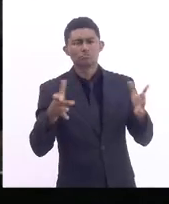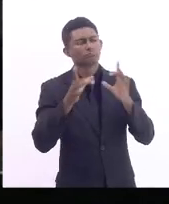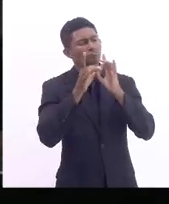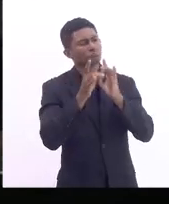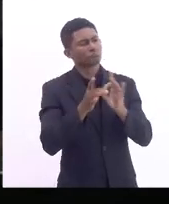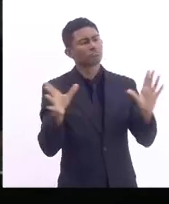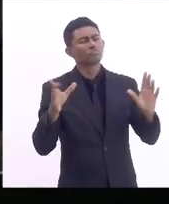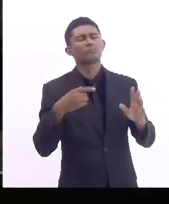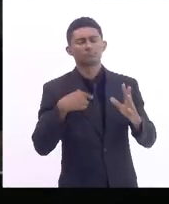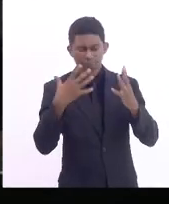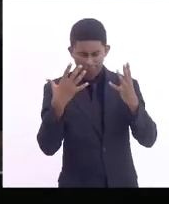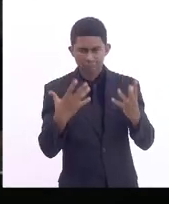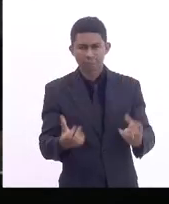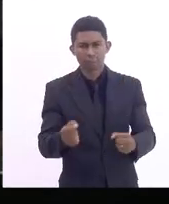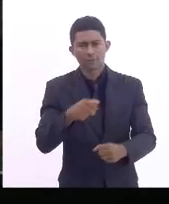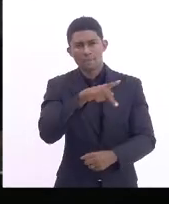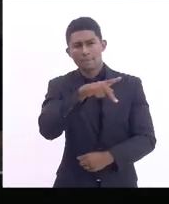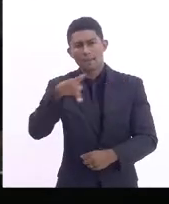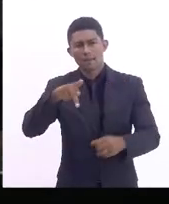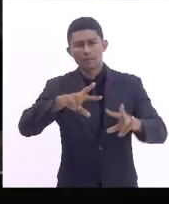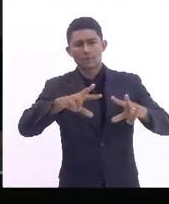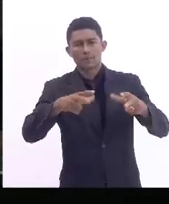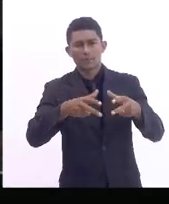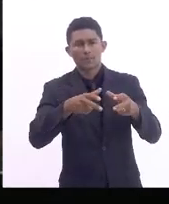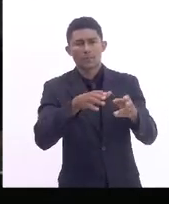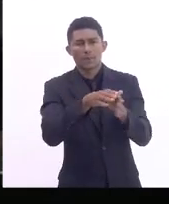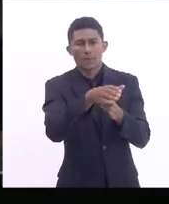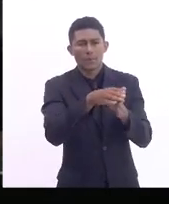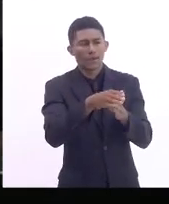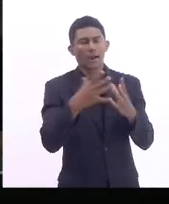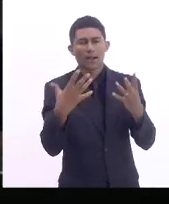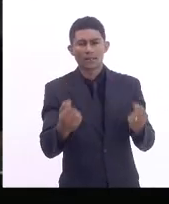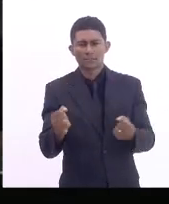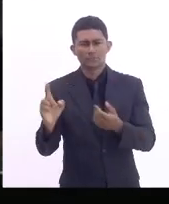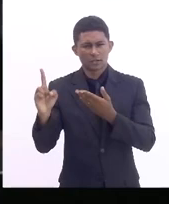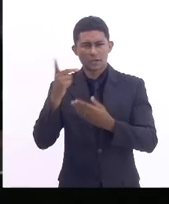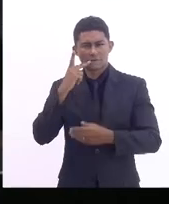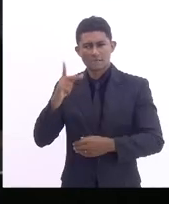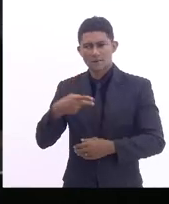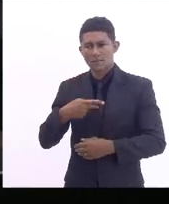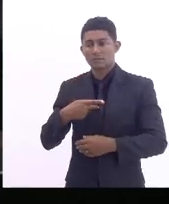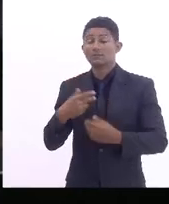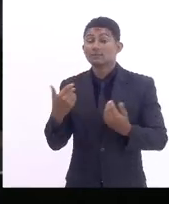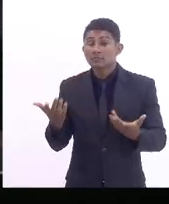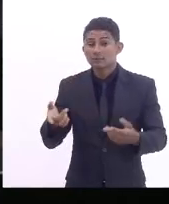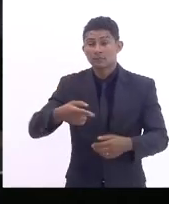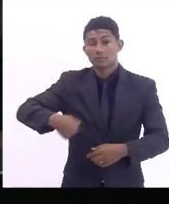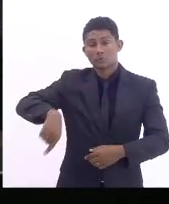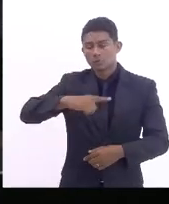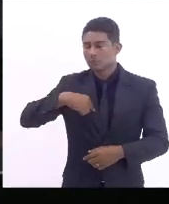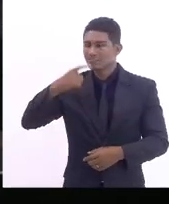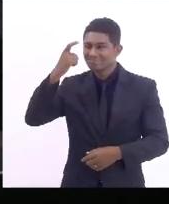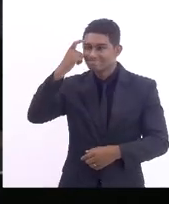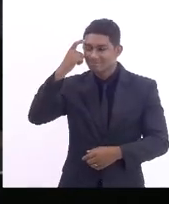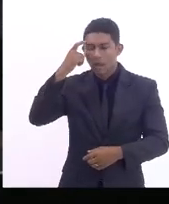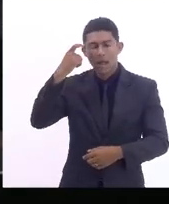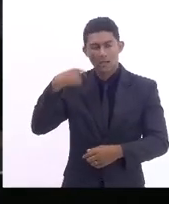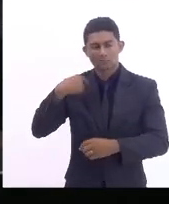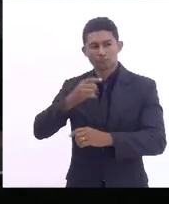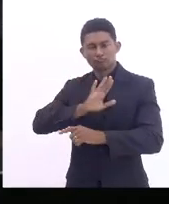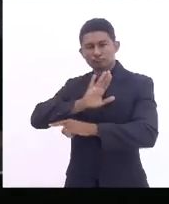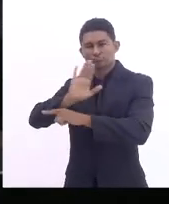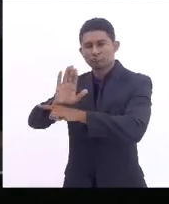se colocando para presidência desse conselho E desde aquele momento a gente se colocou à disposição para ajudar